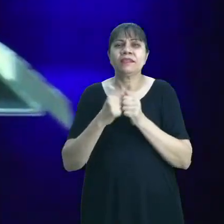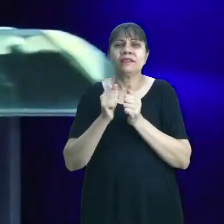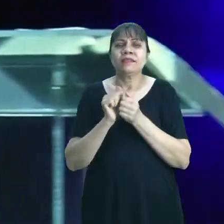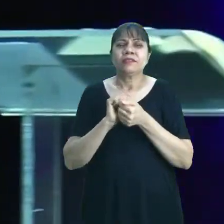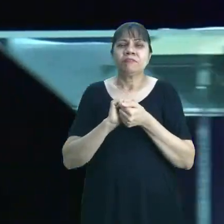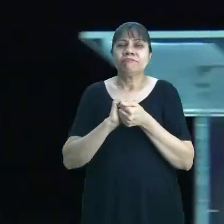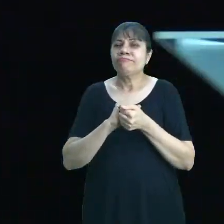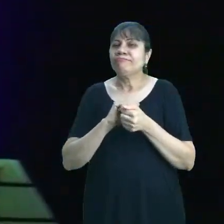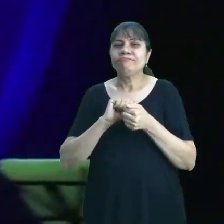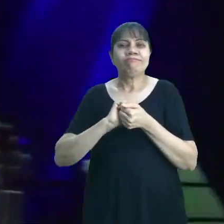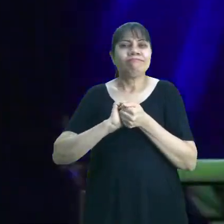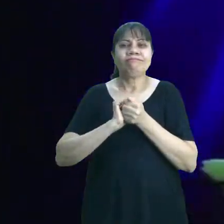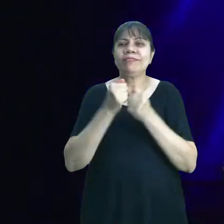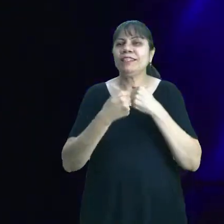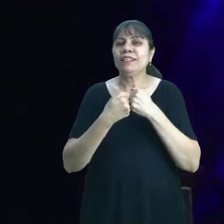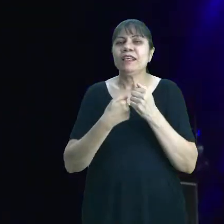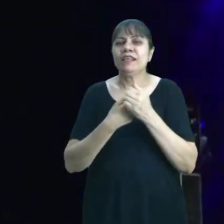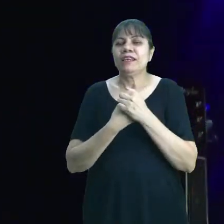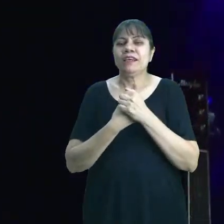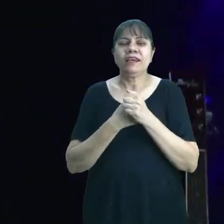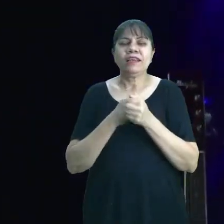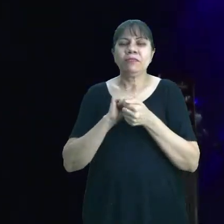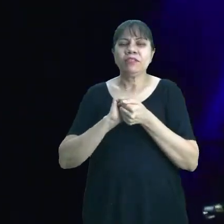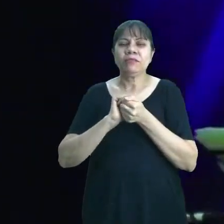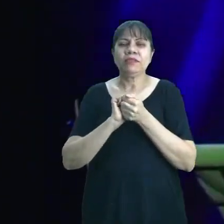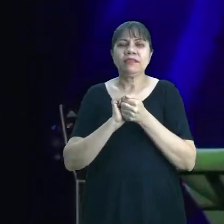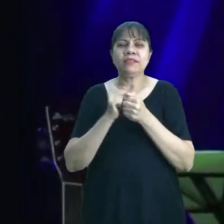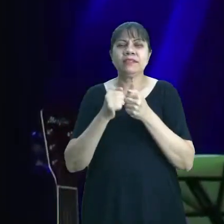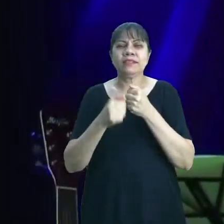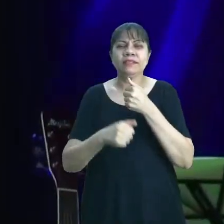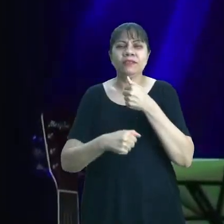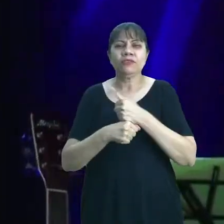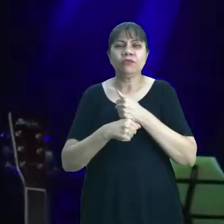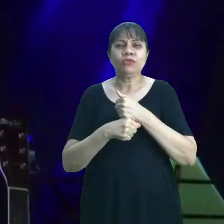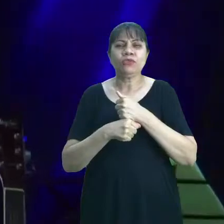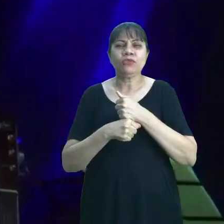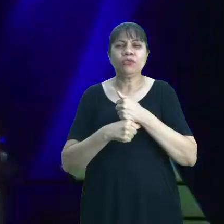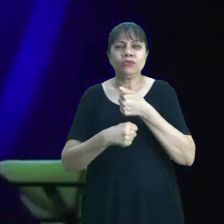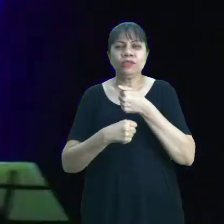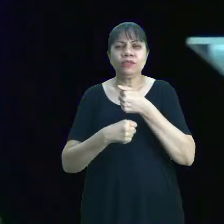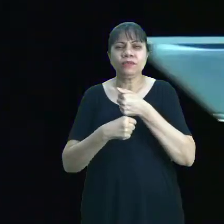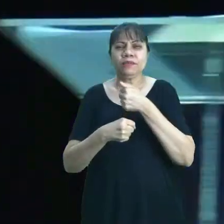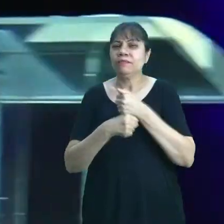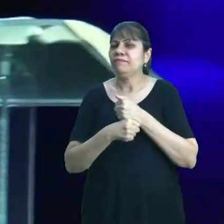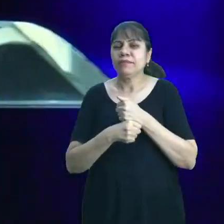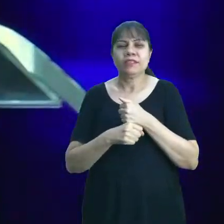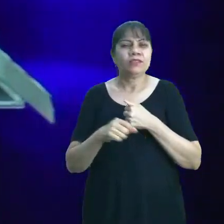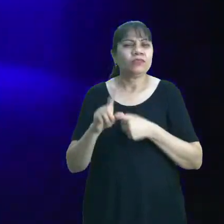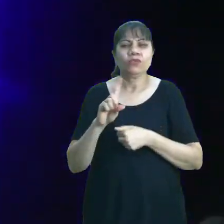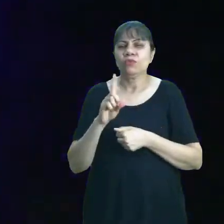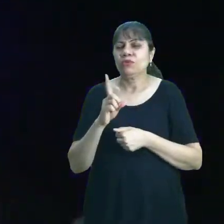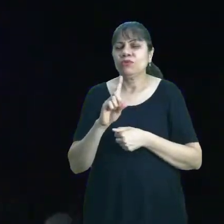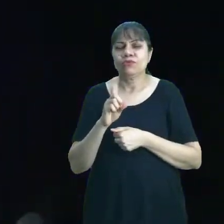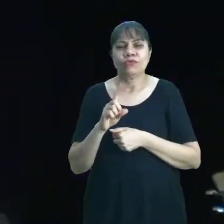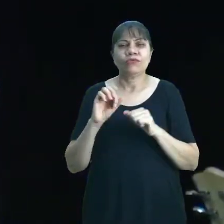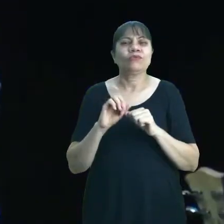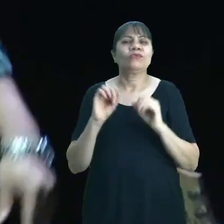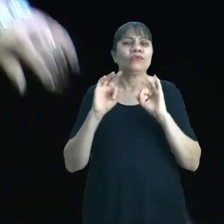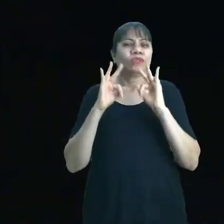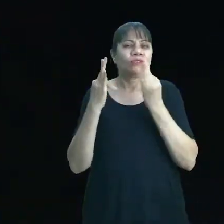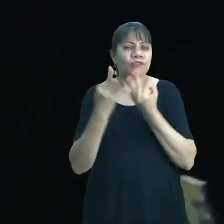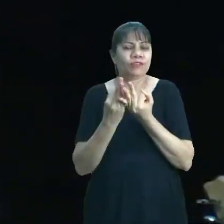de Deus está aqui, é fim de semana que o seu filho está aqui, e aqui nós temos programações, a gente inventa coisa para ocupar a vida do seu